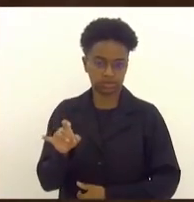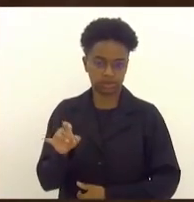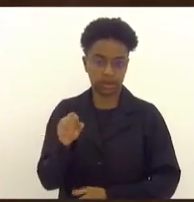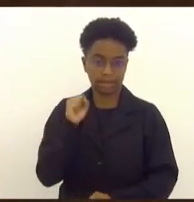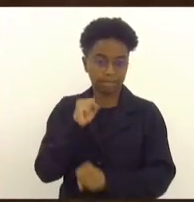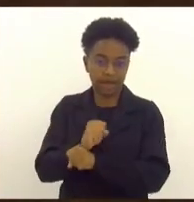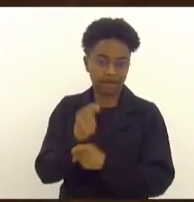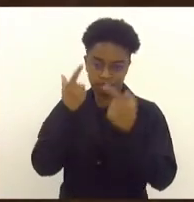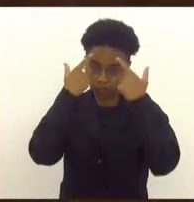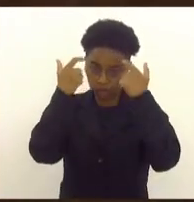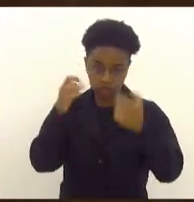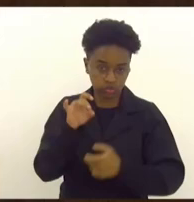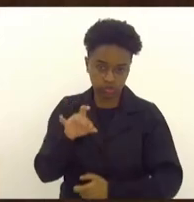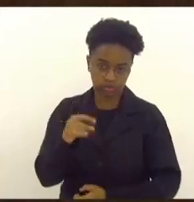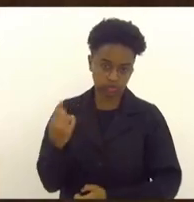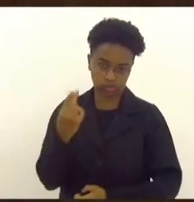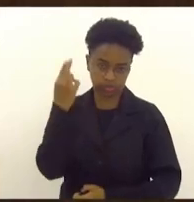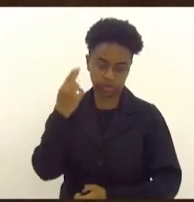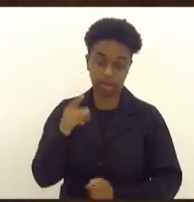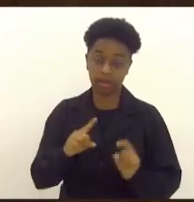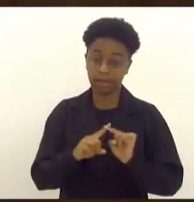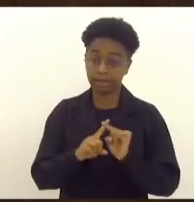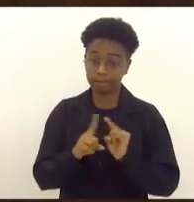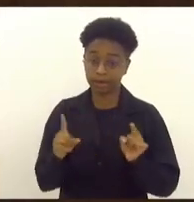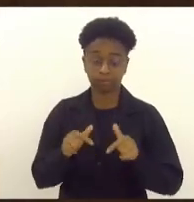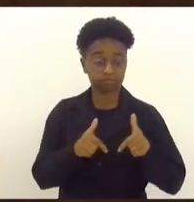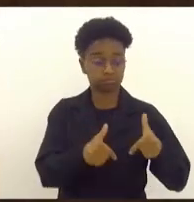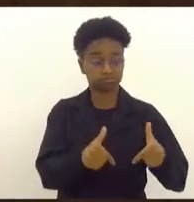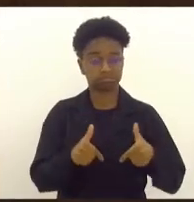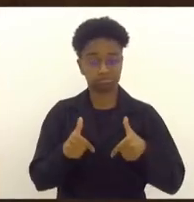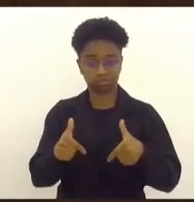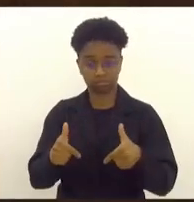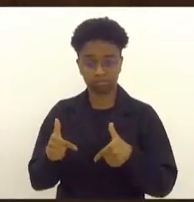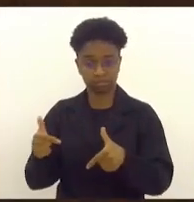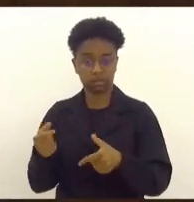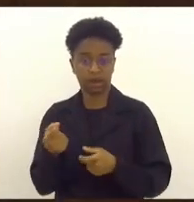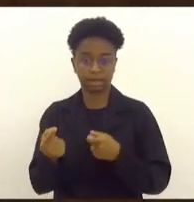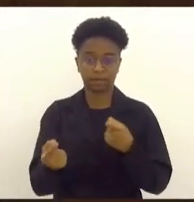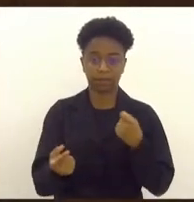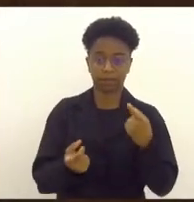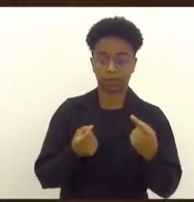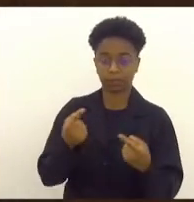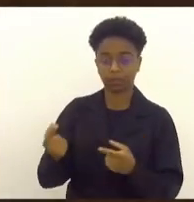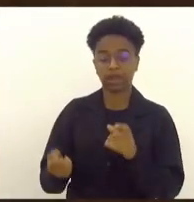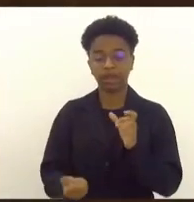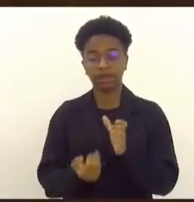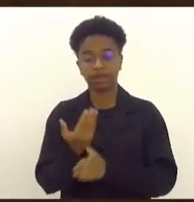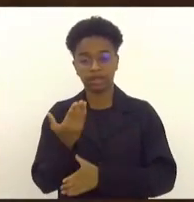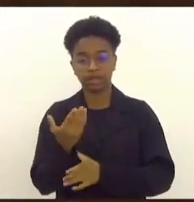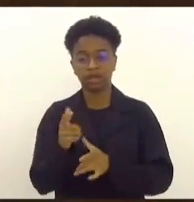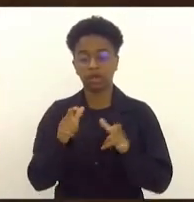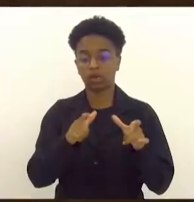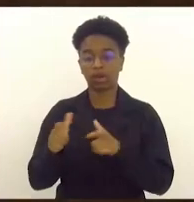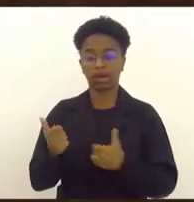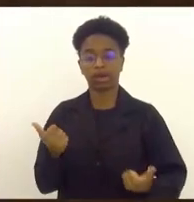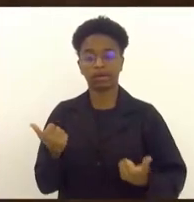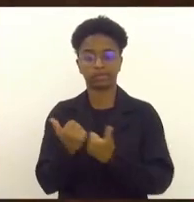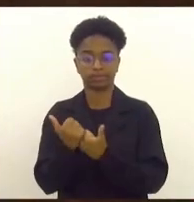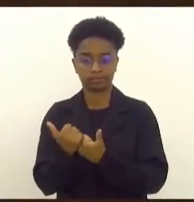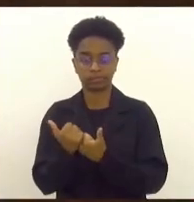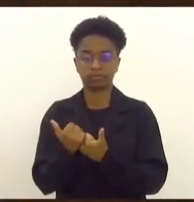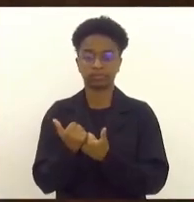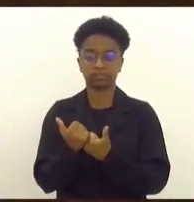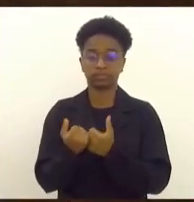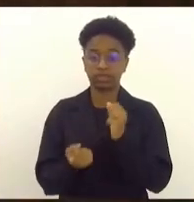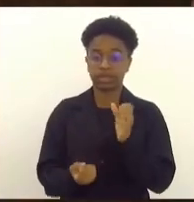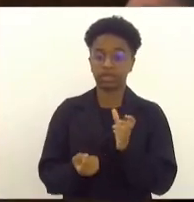a violência a violência contra mulher mas essas iniciativas pontuais vão criando pontos de apoio vão